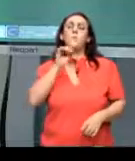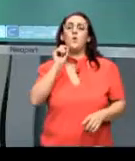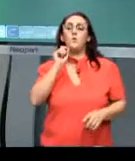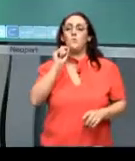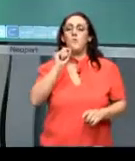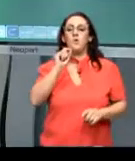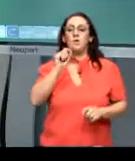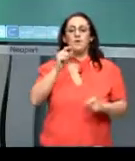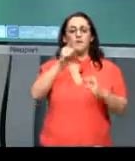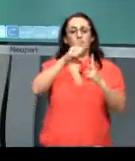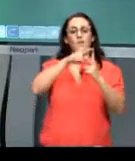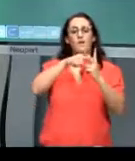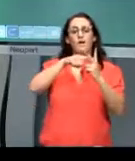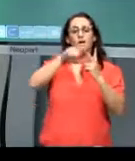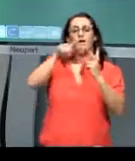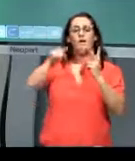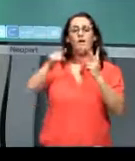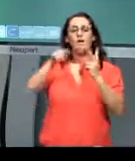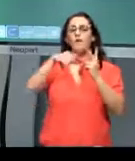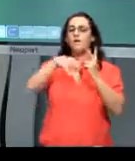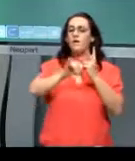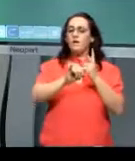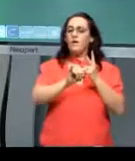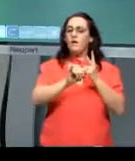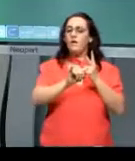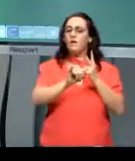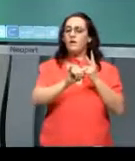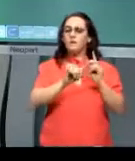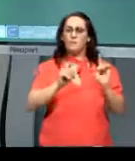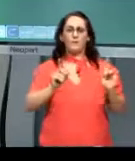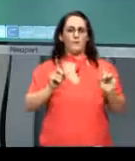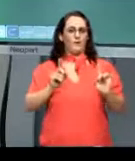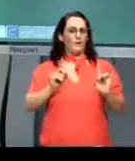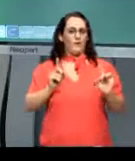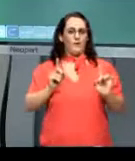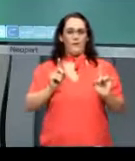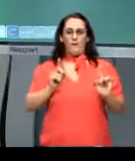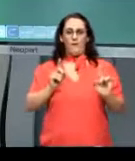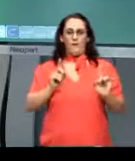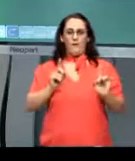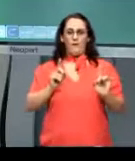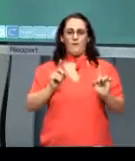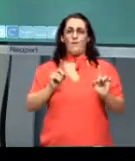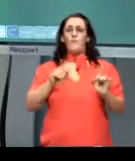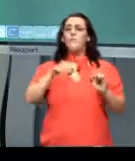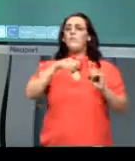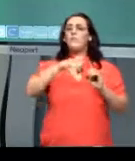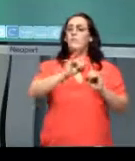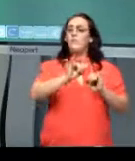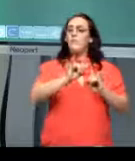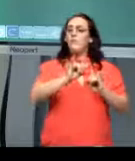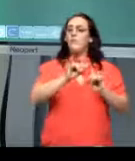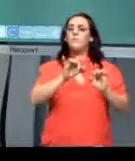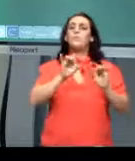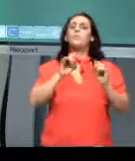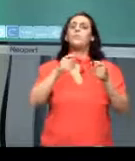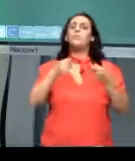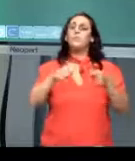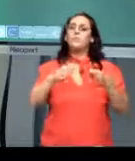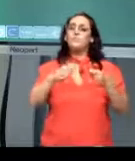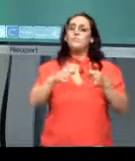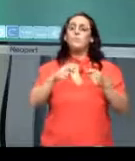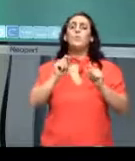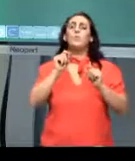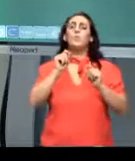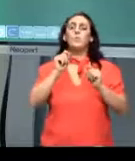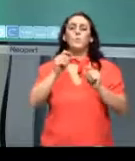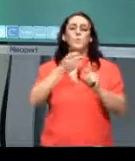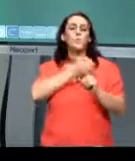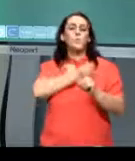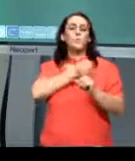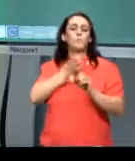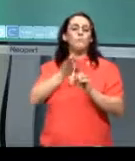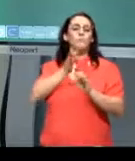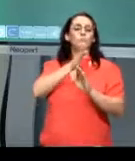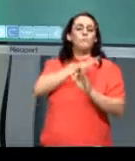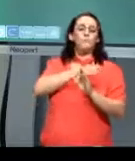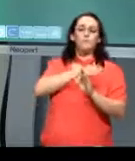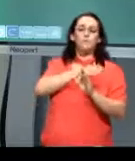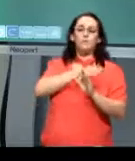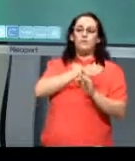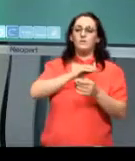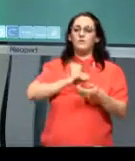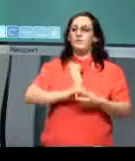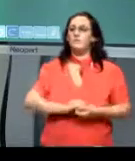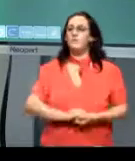y, não, aí não, ok? Só pode ter y elevado a 1 com um número na frente, por exemplo, e os números que não têm as letras,